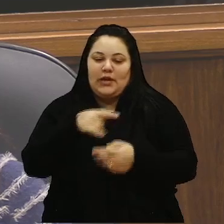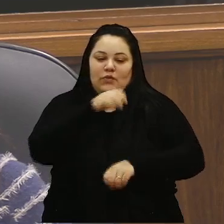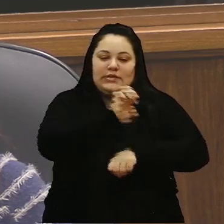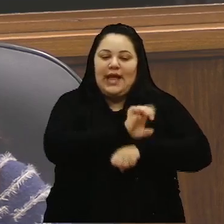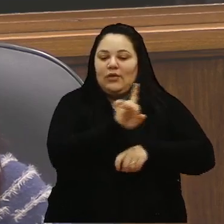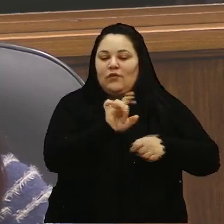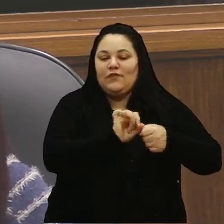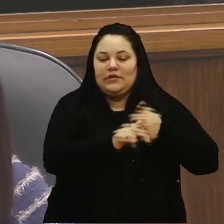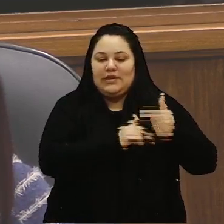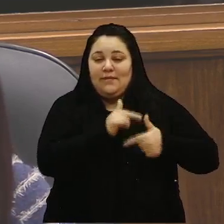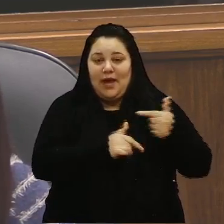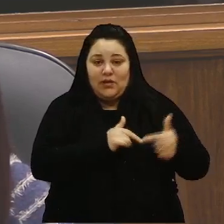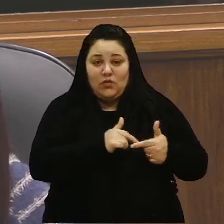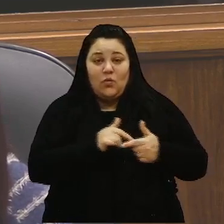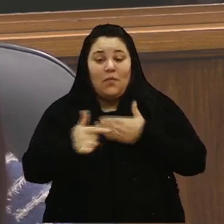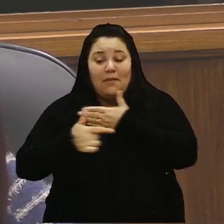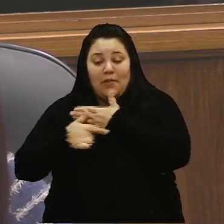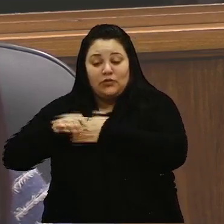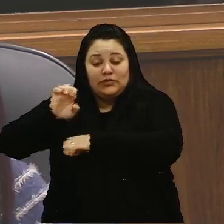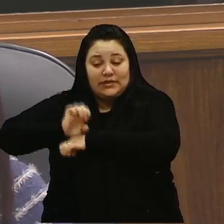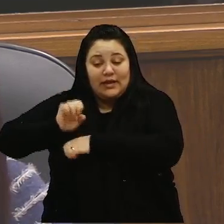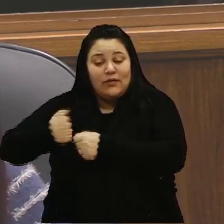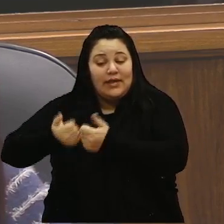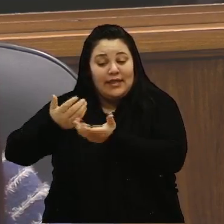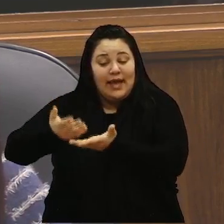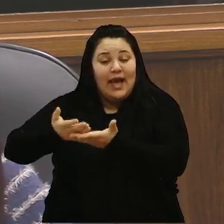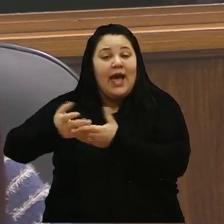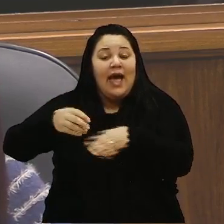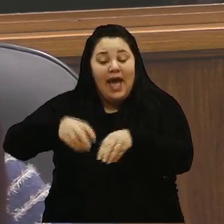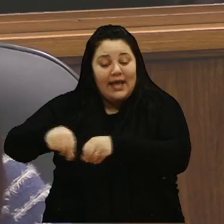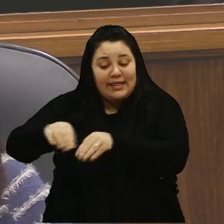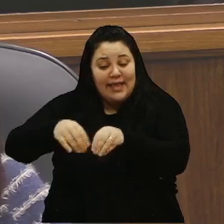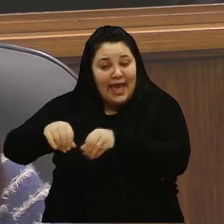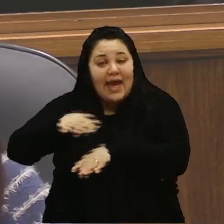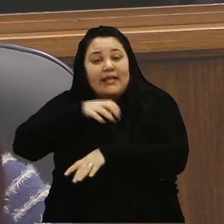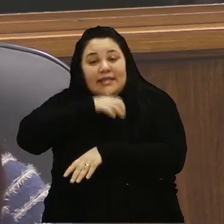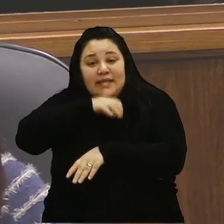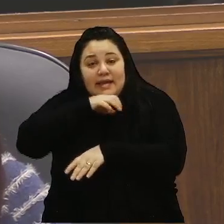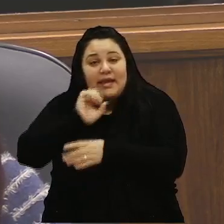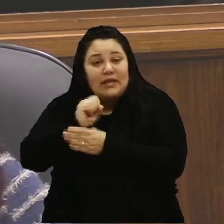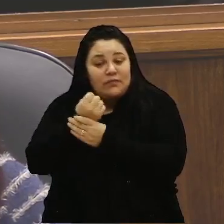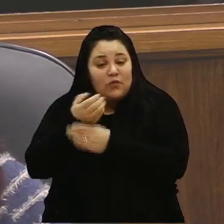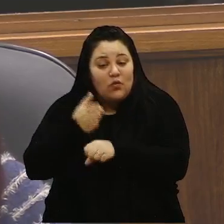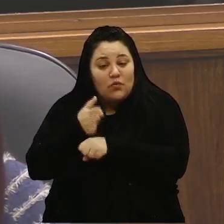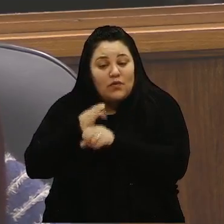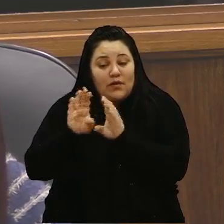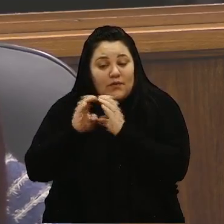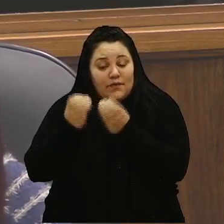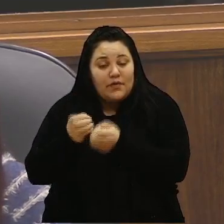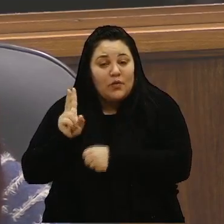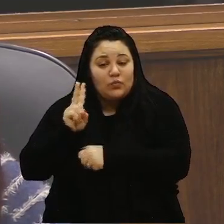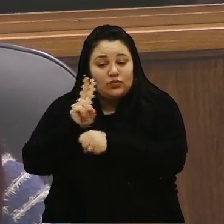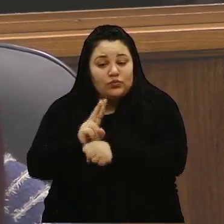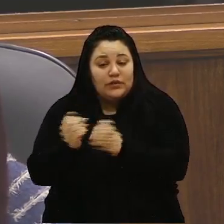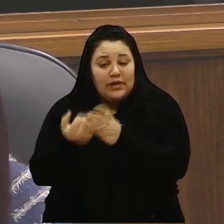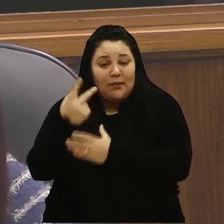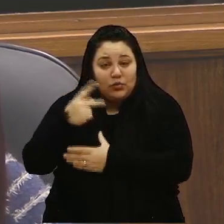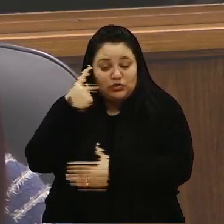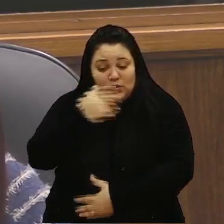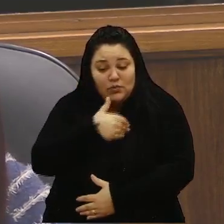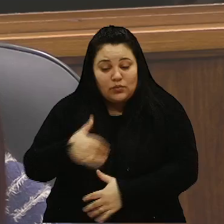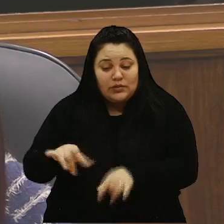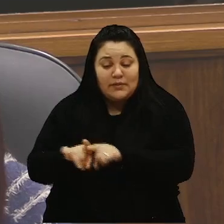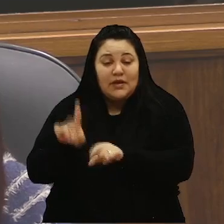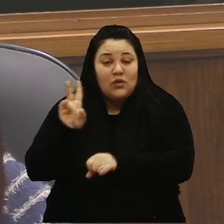suas terras, nas suas comunidades, com o seu vínculo, cada vez com mais garantia de proteção, de política pública. Então, aqui